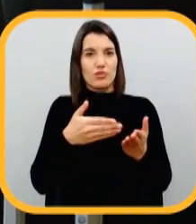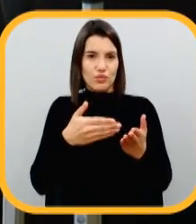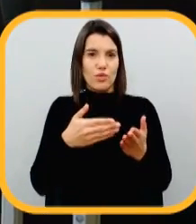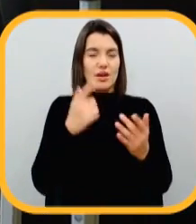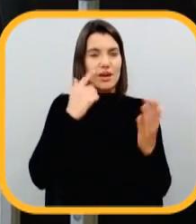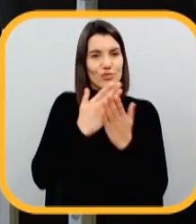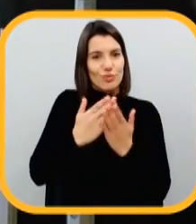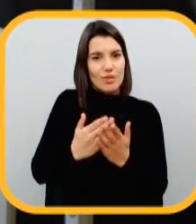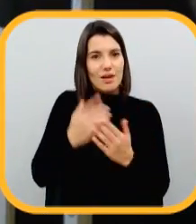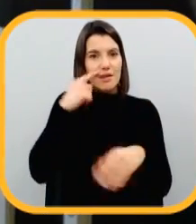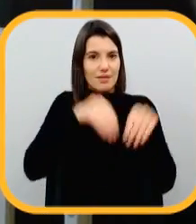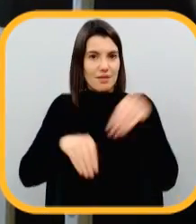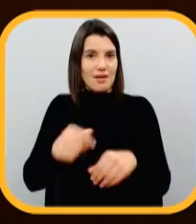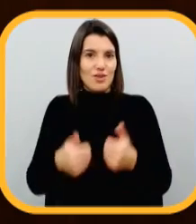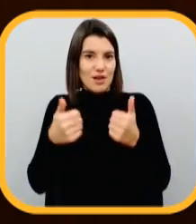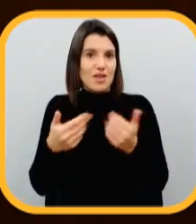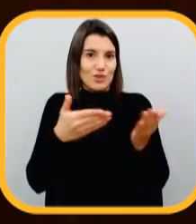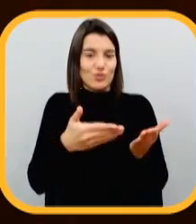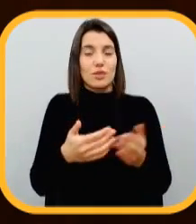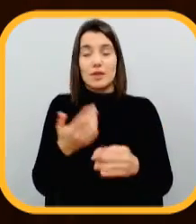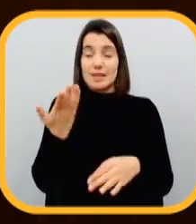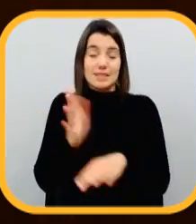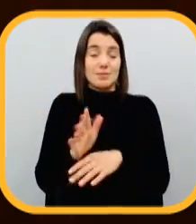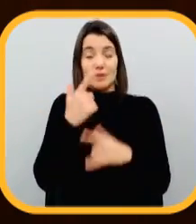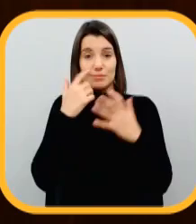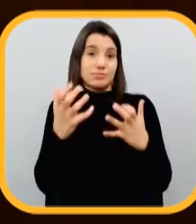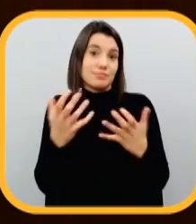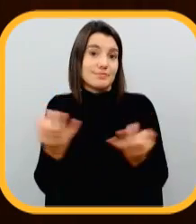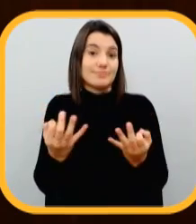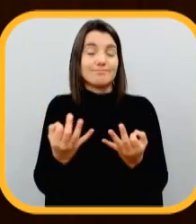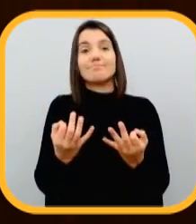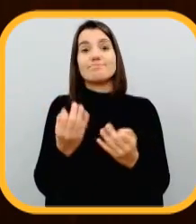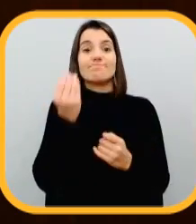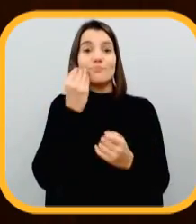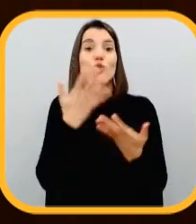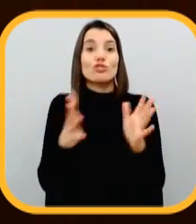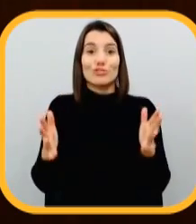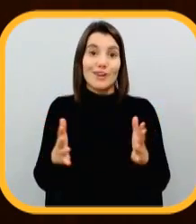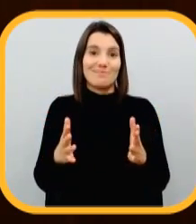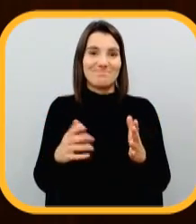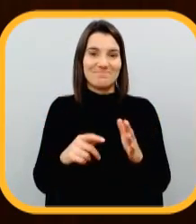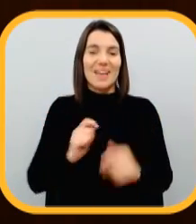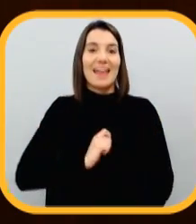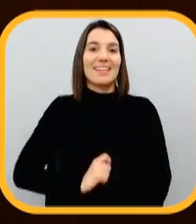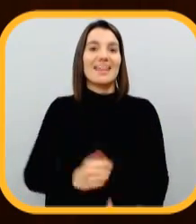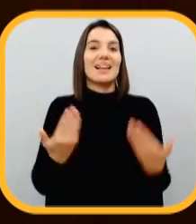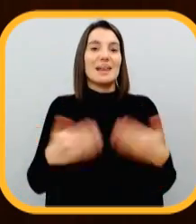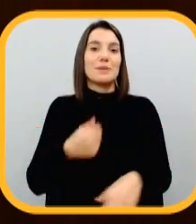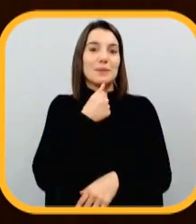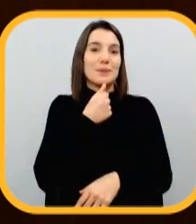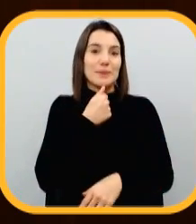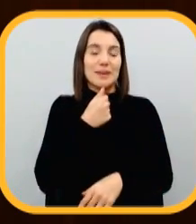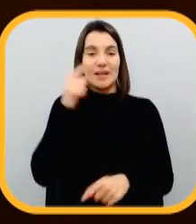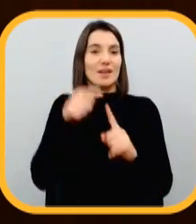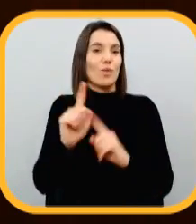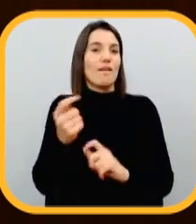as eleições presidenciais. E isso é o exemplo mais paradigmático de onde estão os limites éticos, não é?